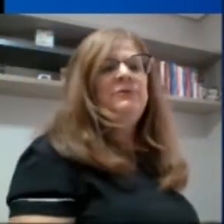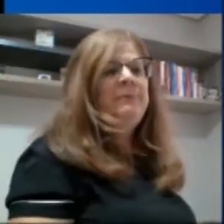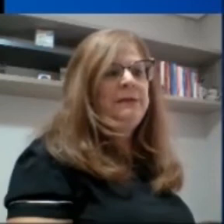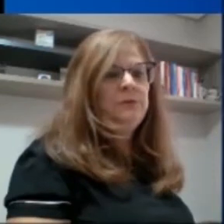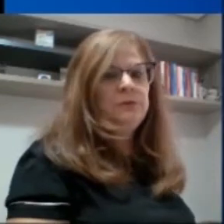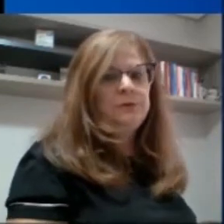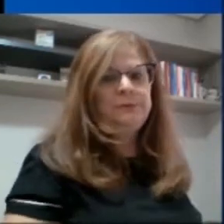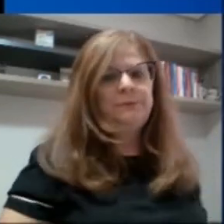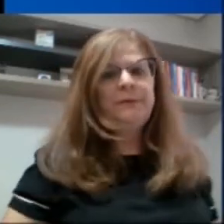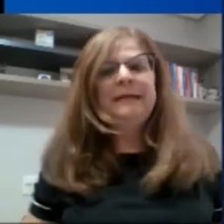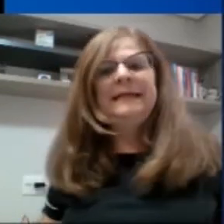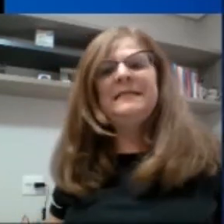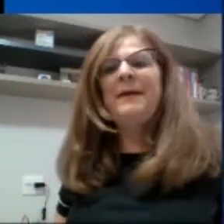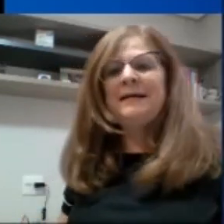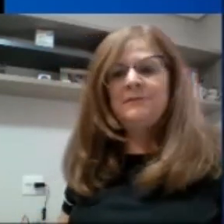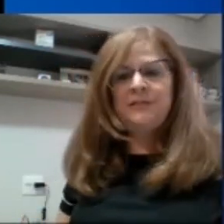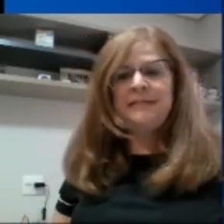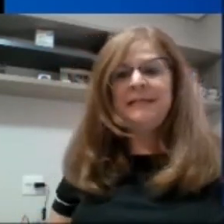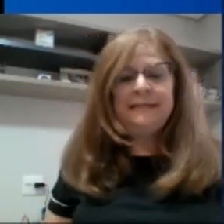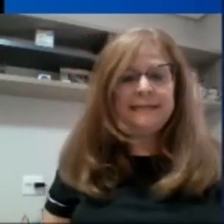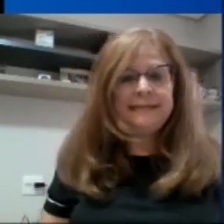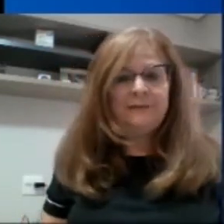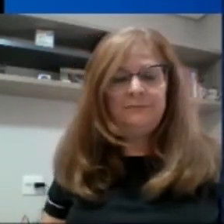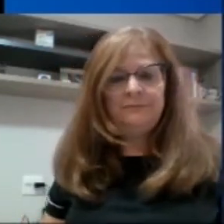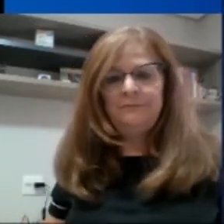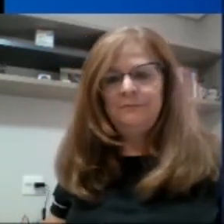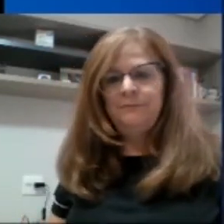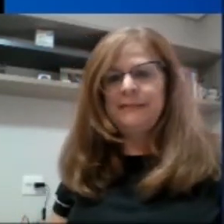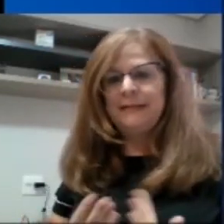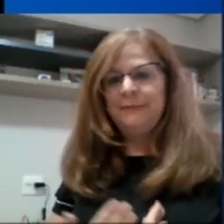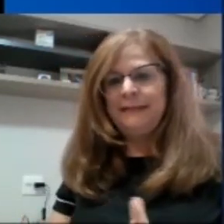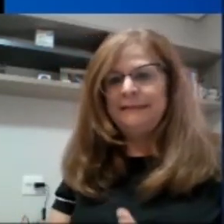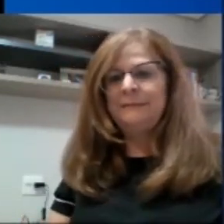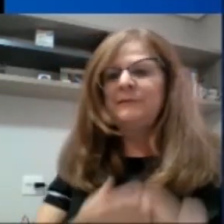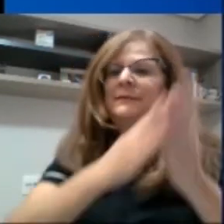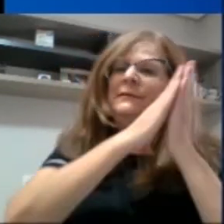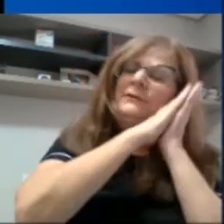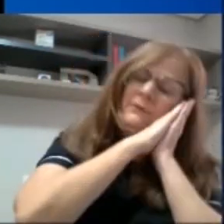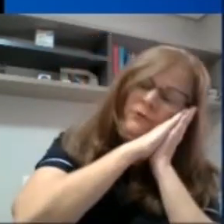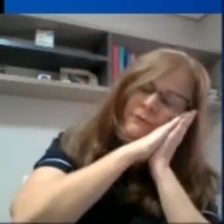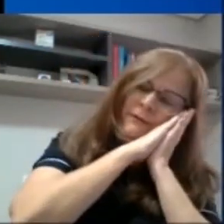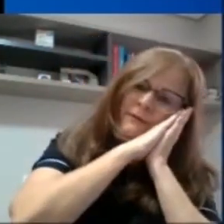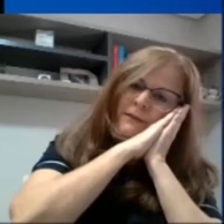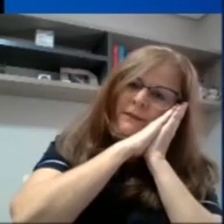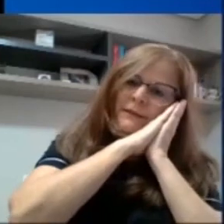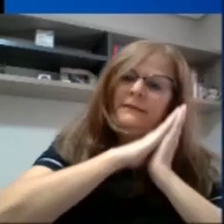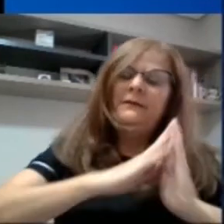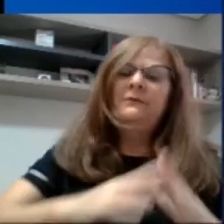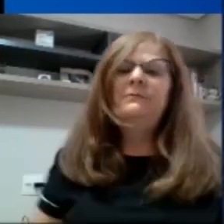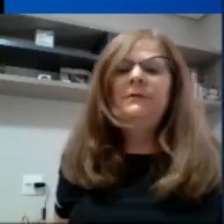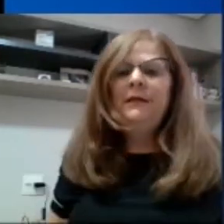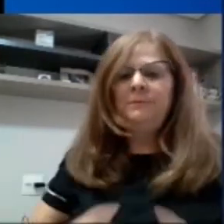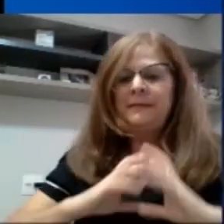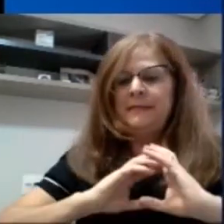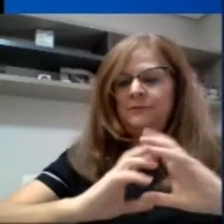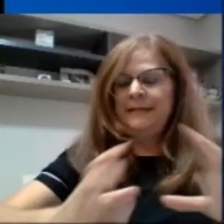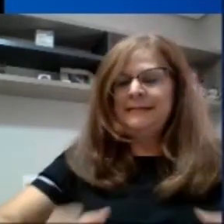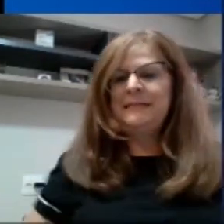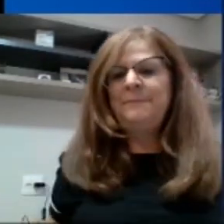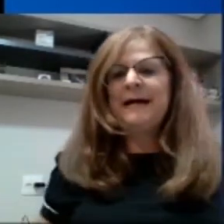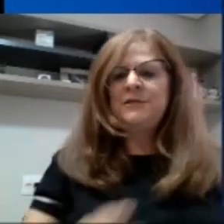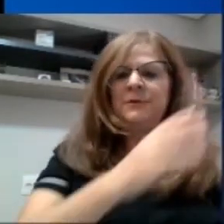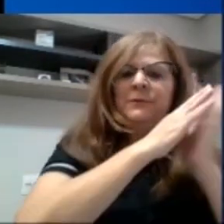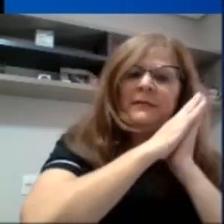faz um movimento do corpo. Espaço de sinalização. Por exemplo, ali ele está mostrando que dormir. Então, eu preciso